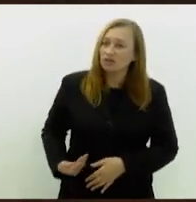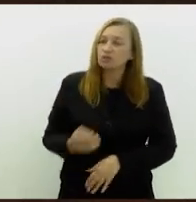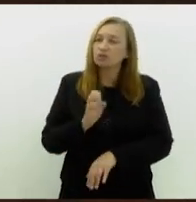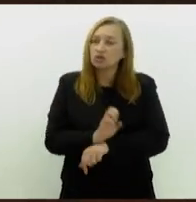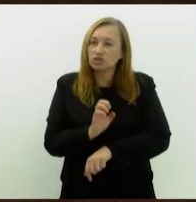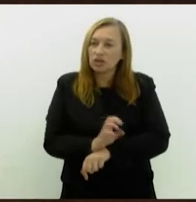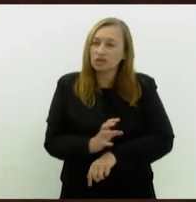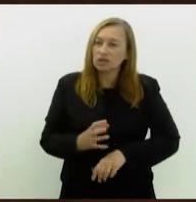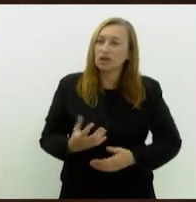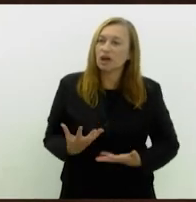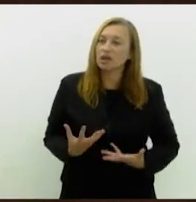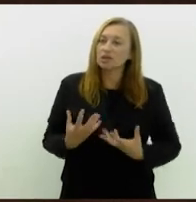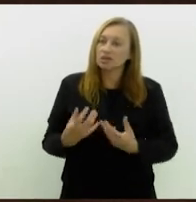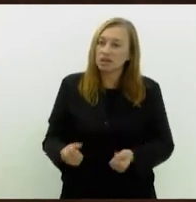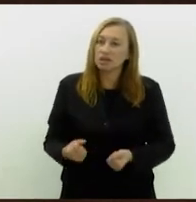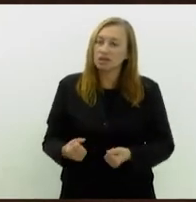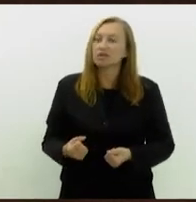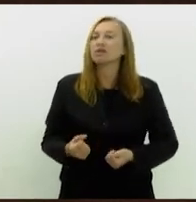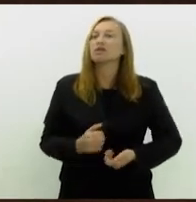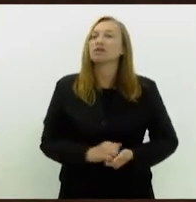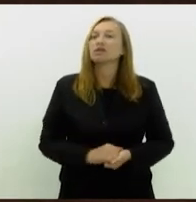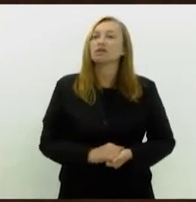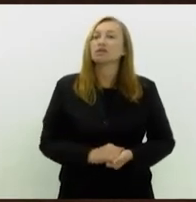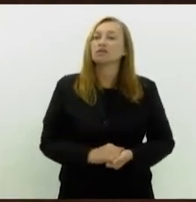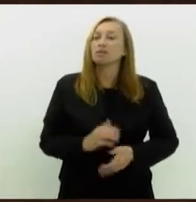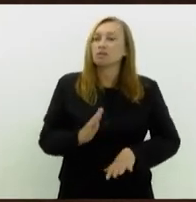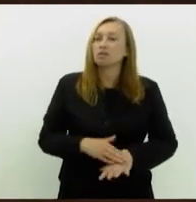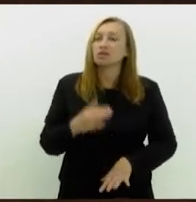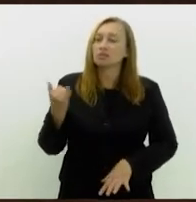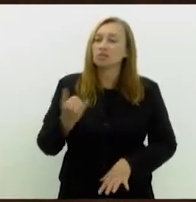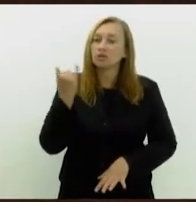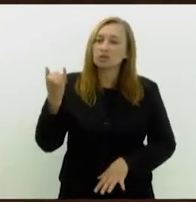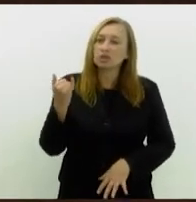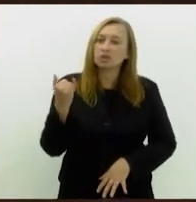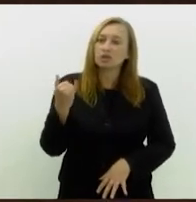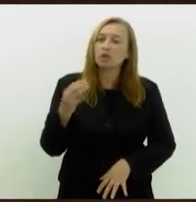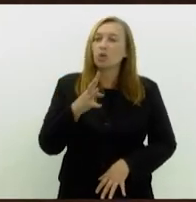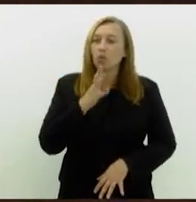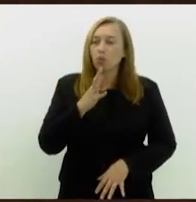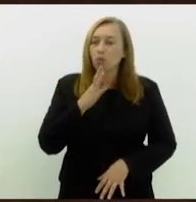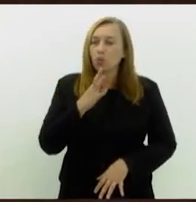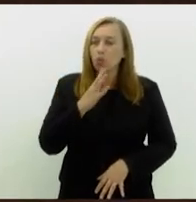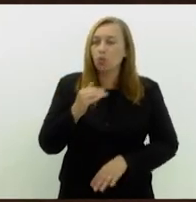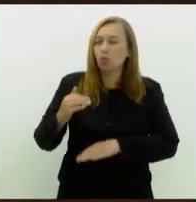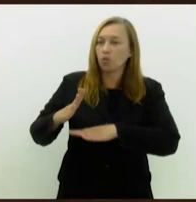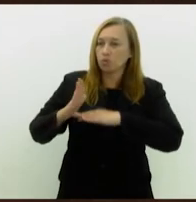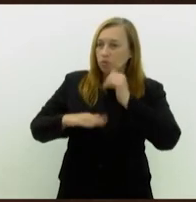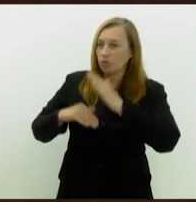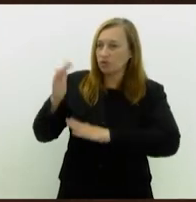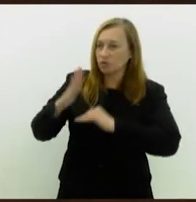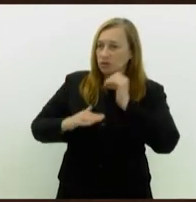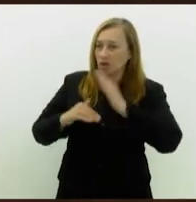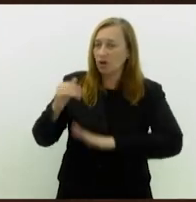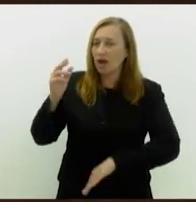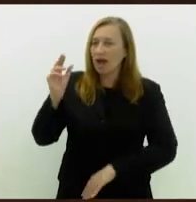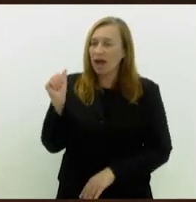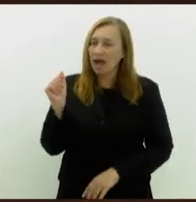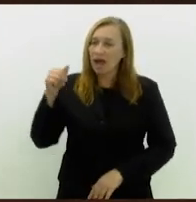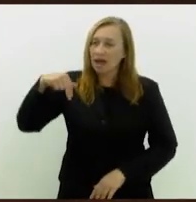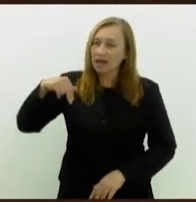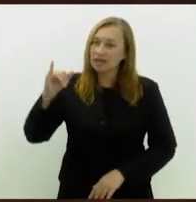animadores culturais na sua forma mais importante que é reconhecer enquanto profissionais reconhecerem e